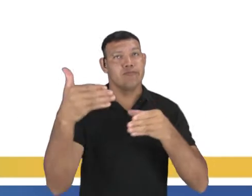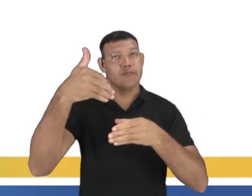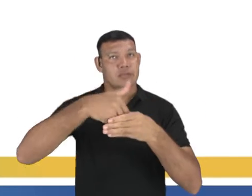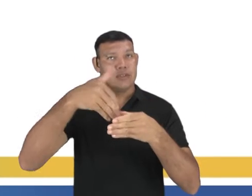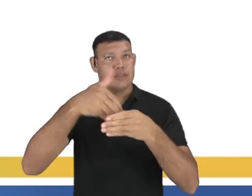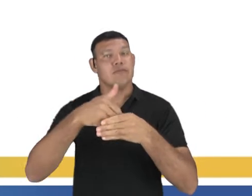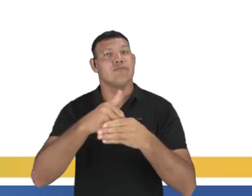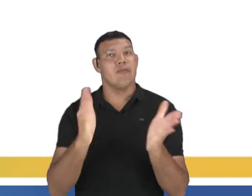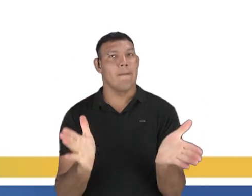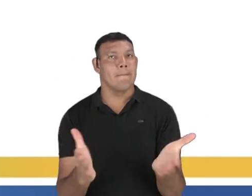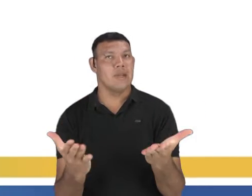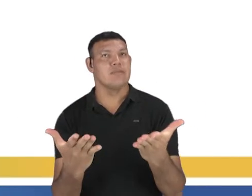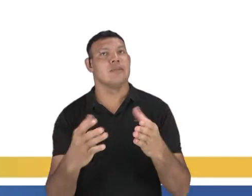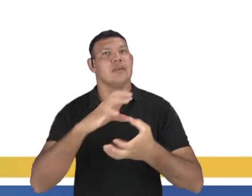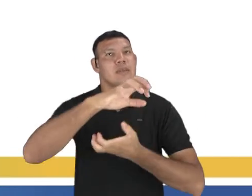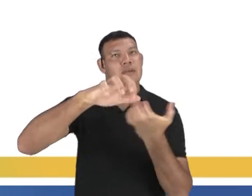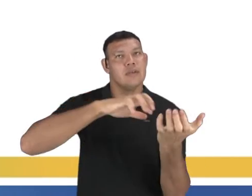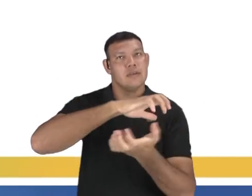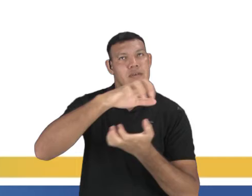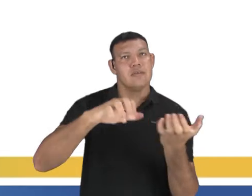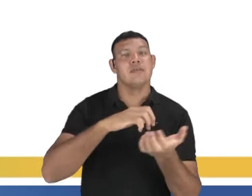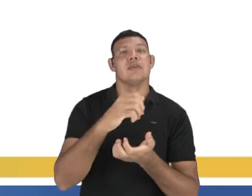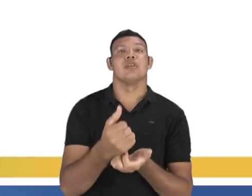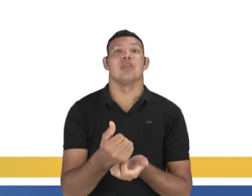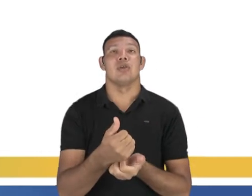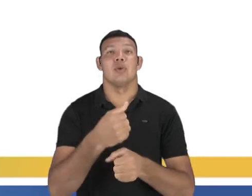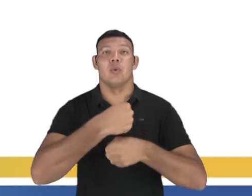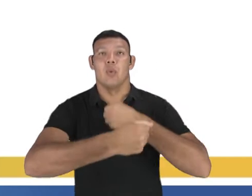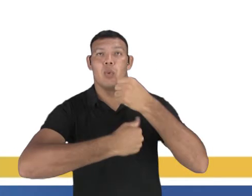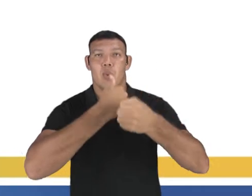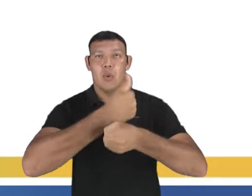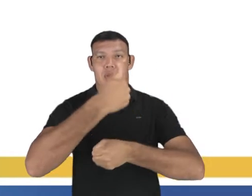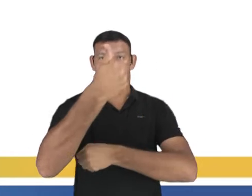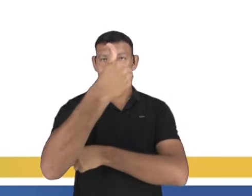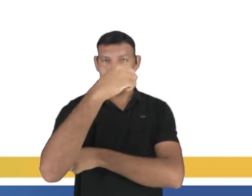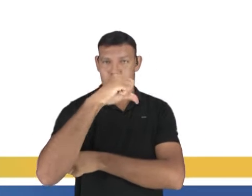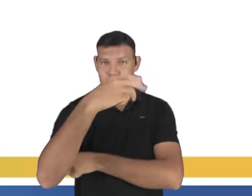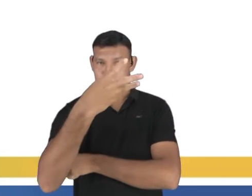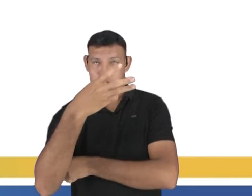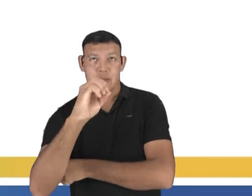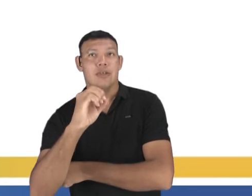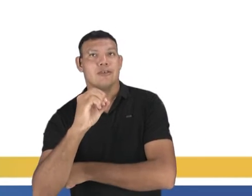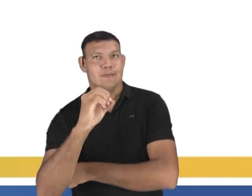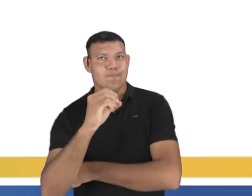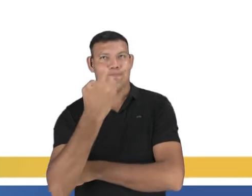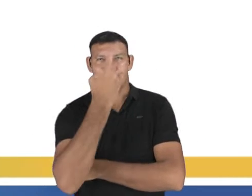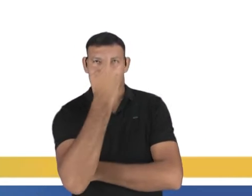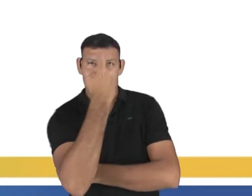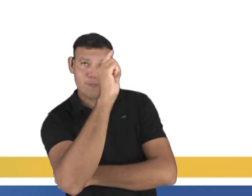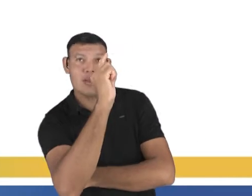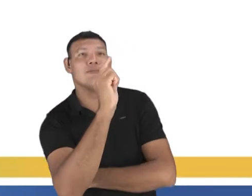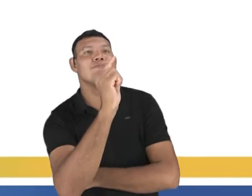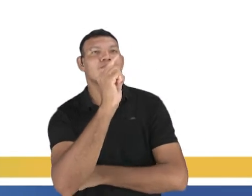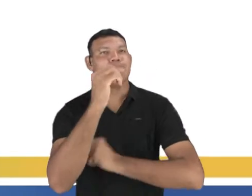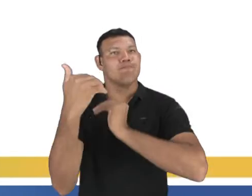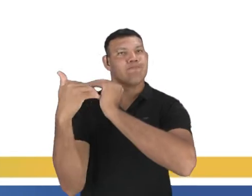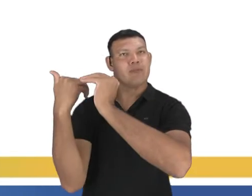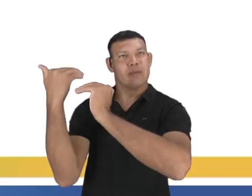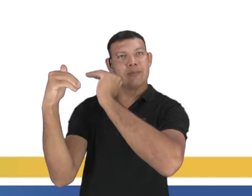de 1930. Sua criação foi um grande avanço